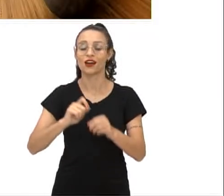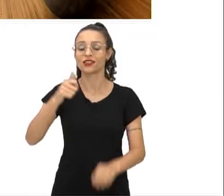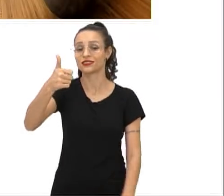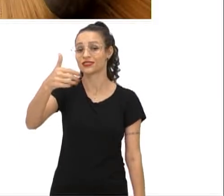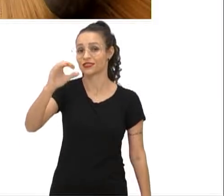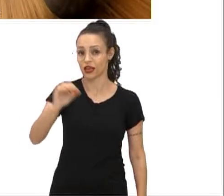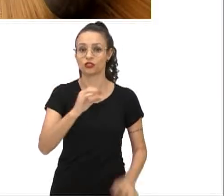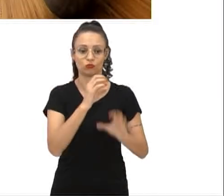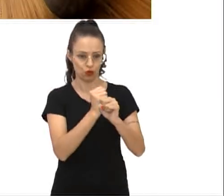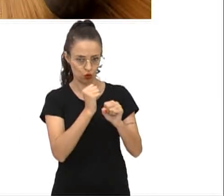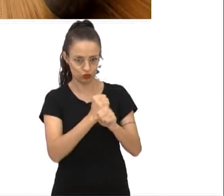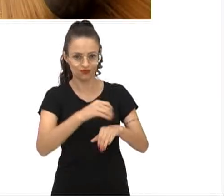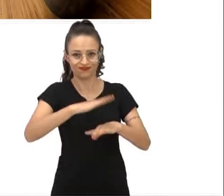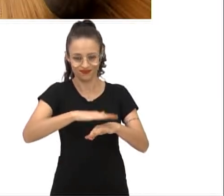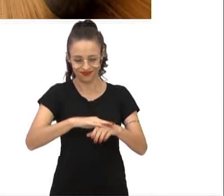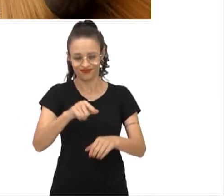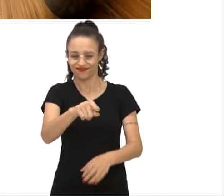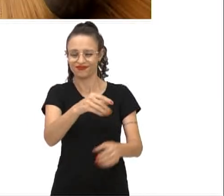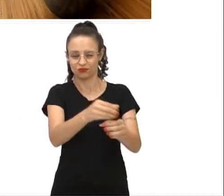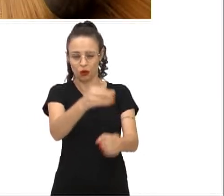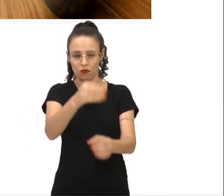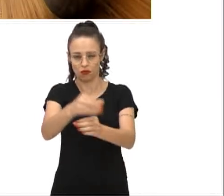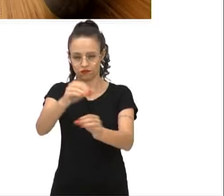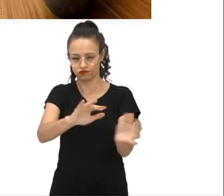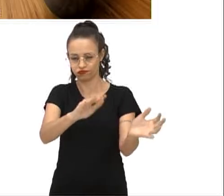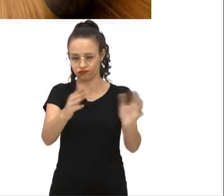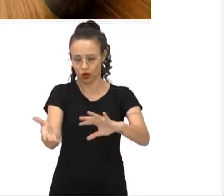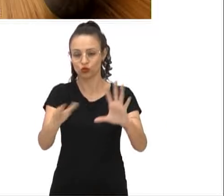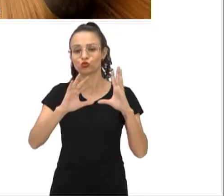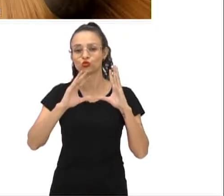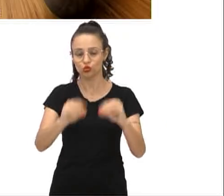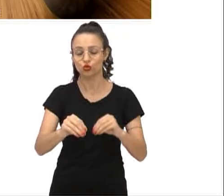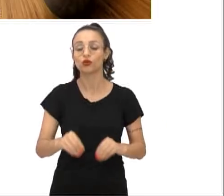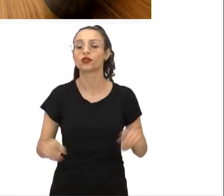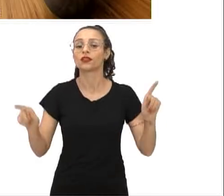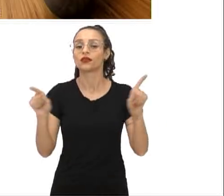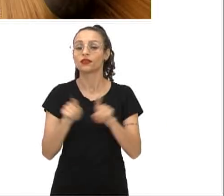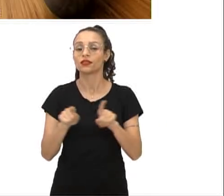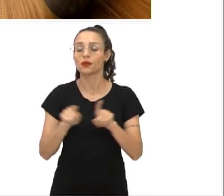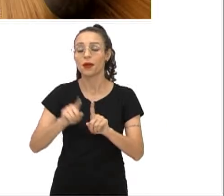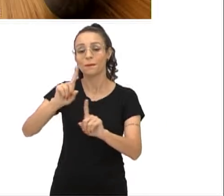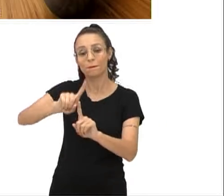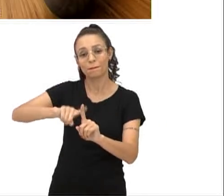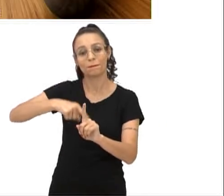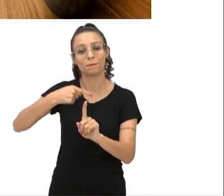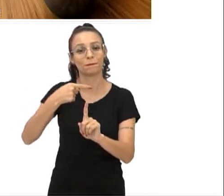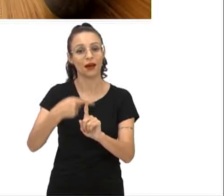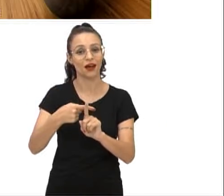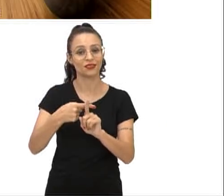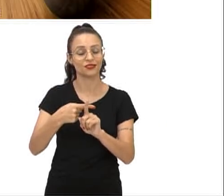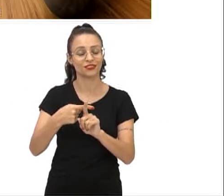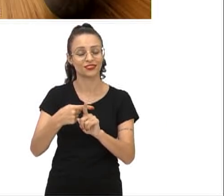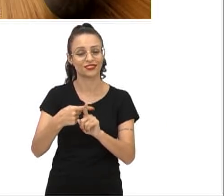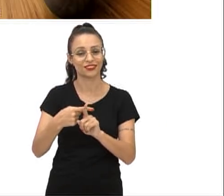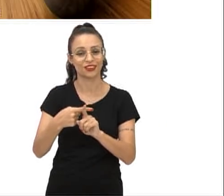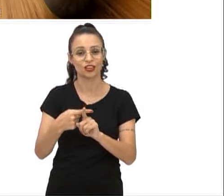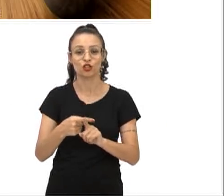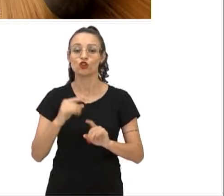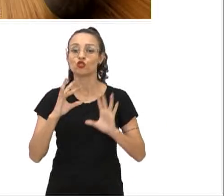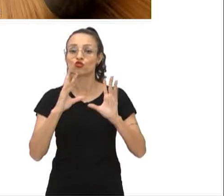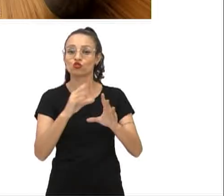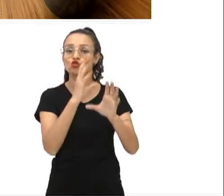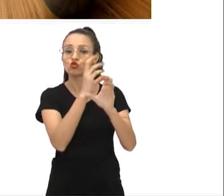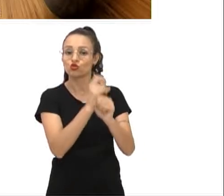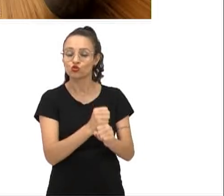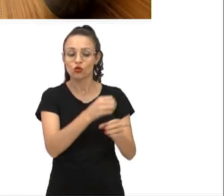10 pontos, dos 10 pontos que ele derrubou, dos 10 pinos que ele derrubou, mais a soma do total